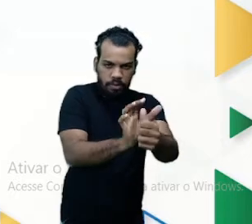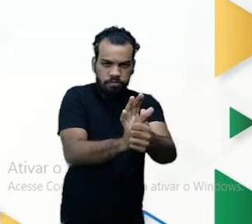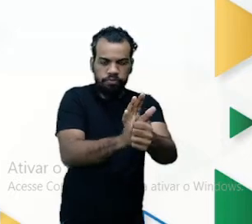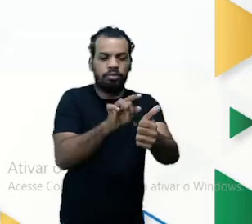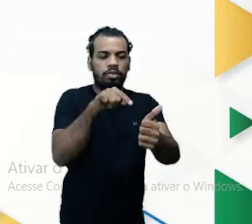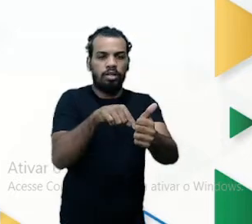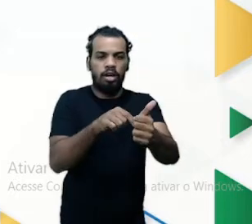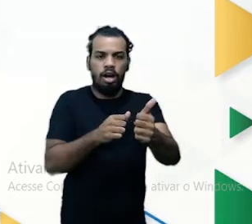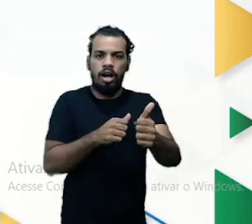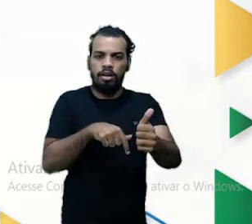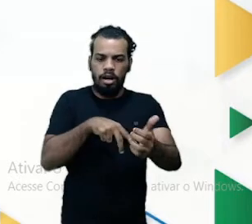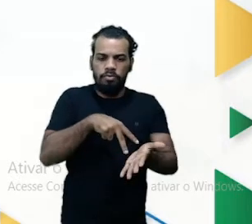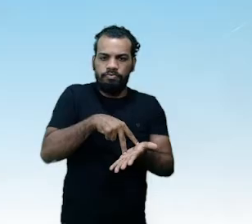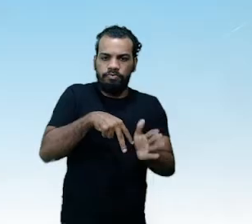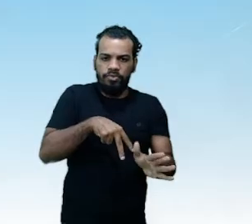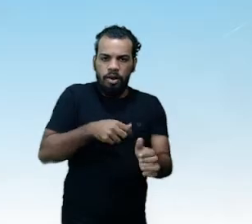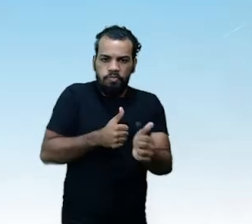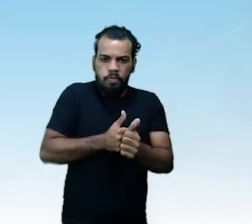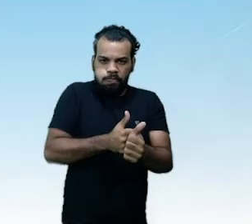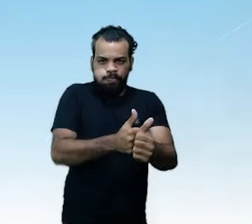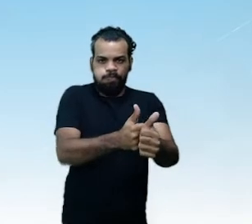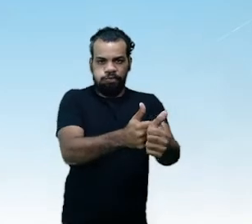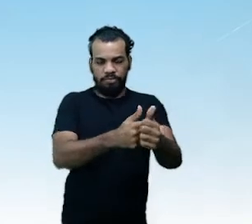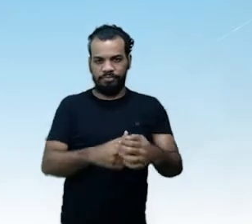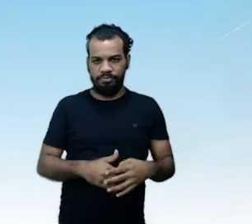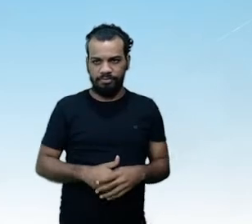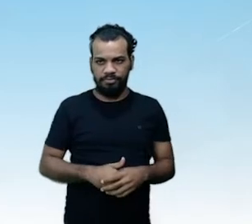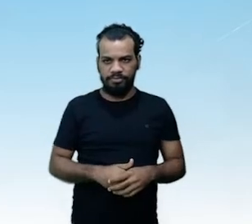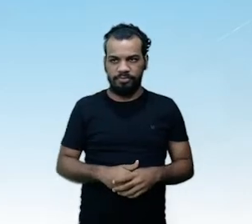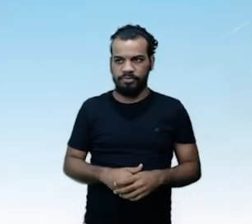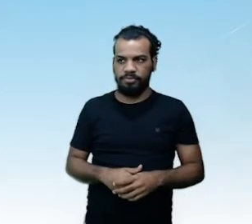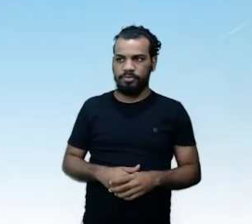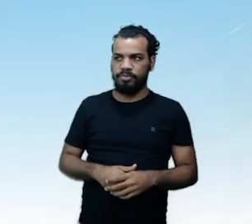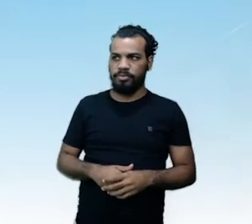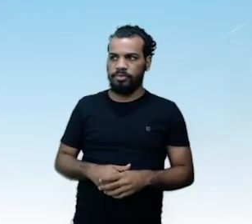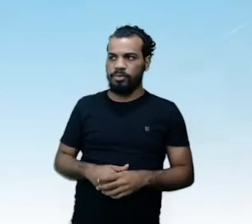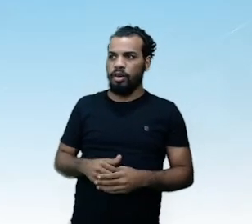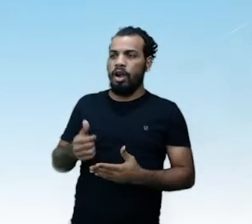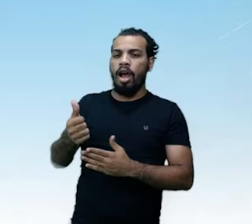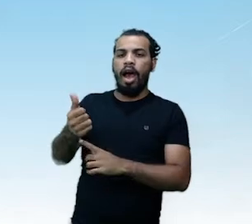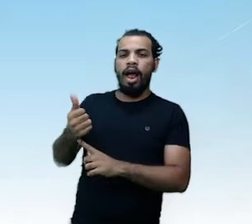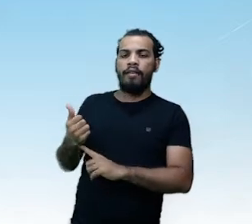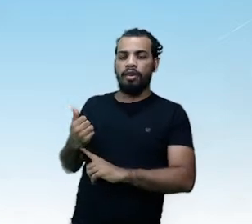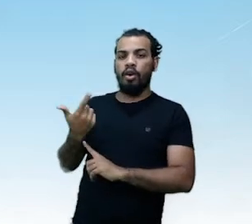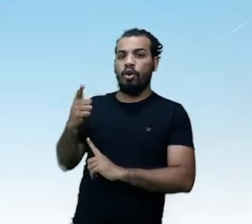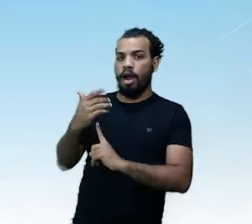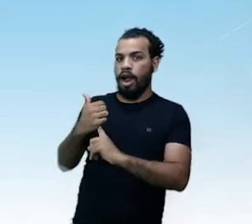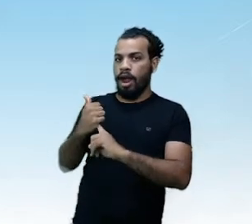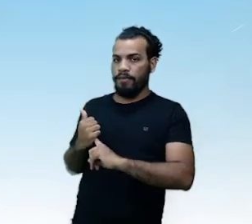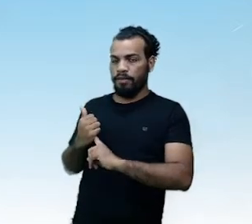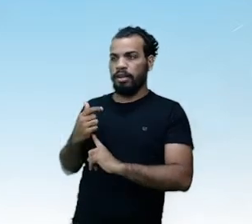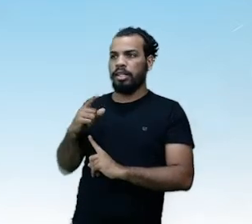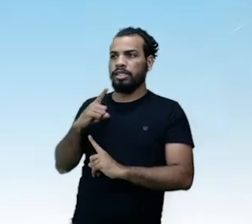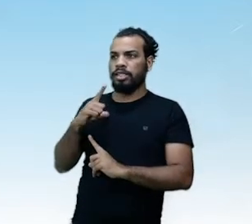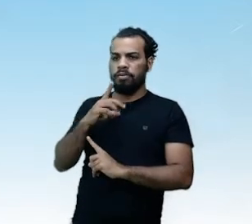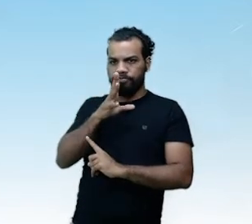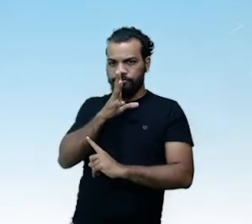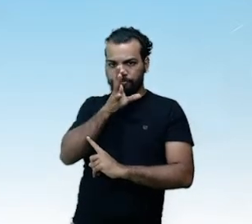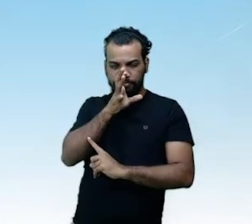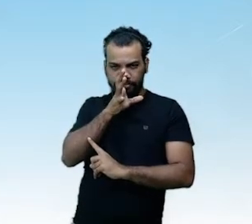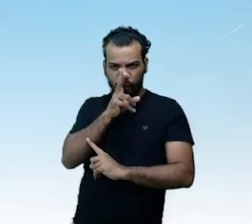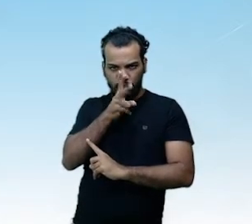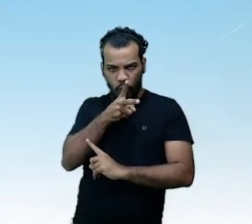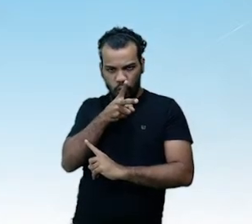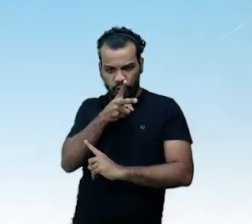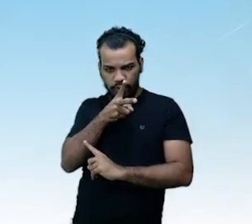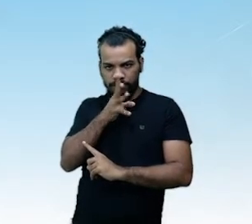de apoio e a força resistente. Outro tipo de alavanca é a interresistente. Isso mesmo, galerinha.